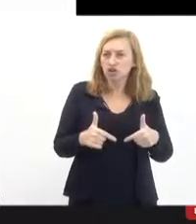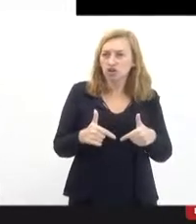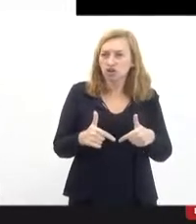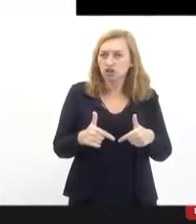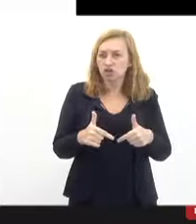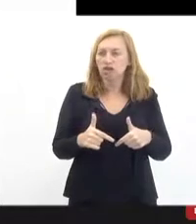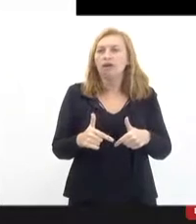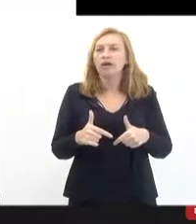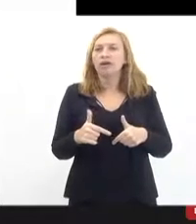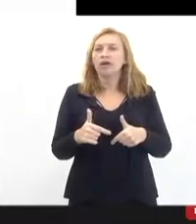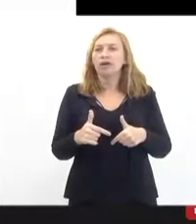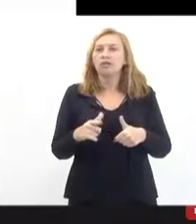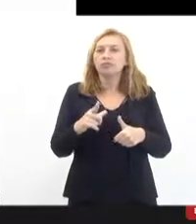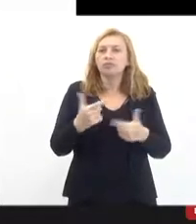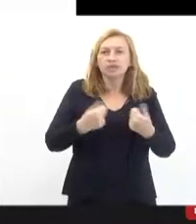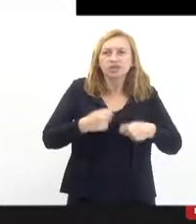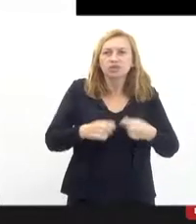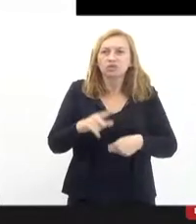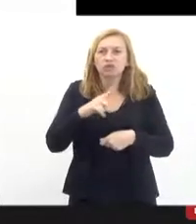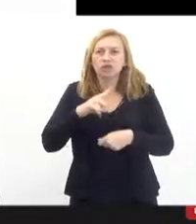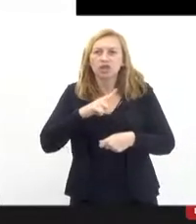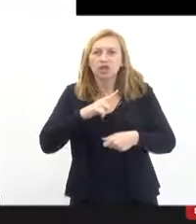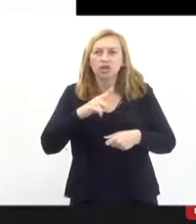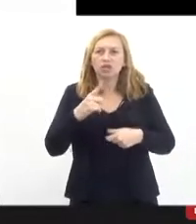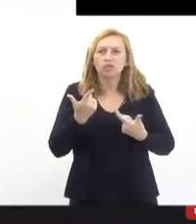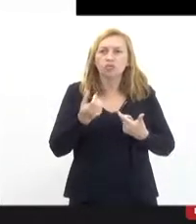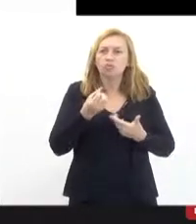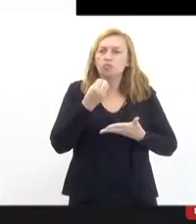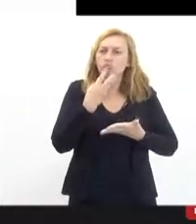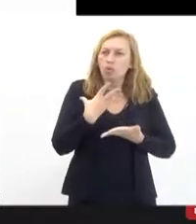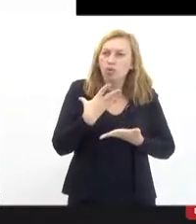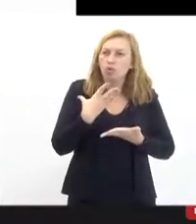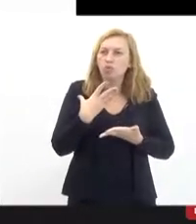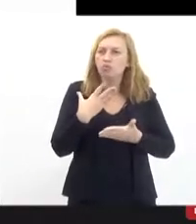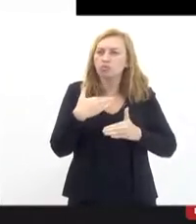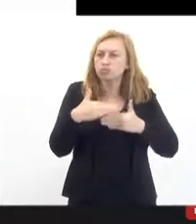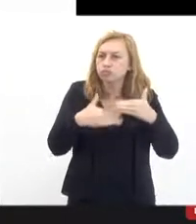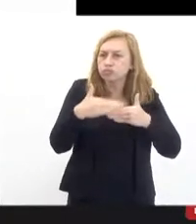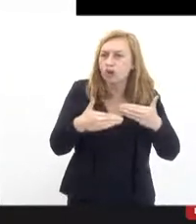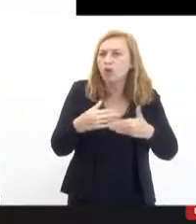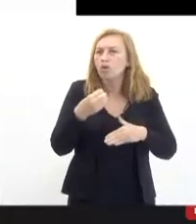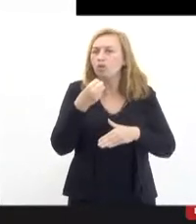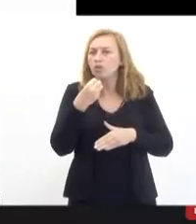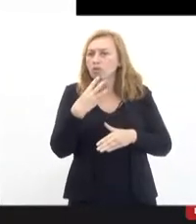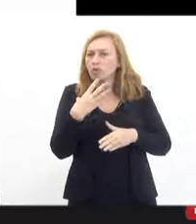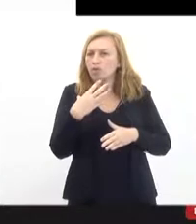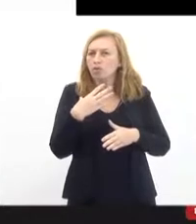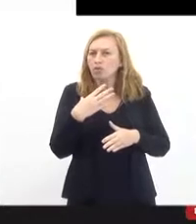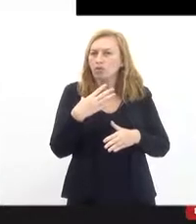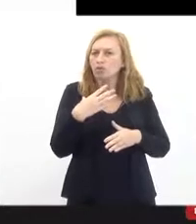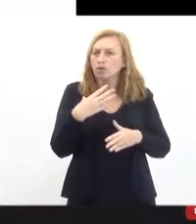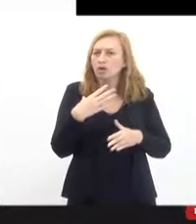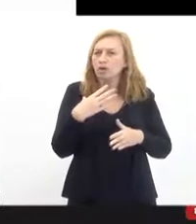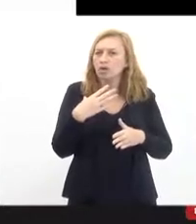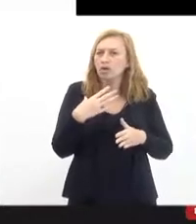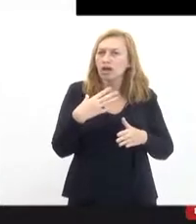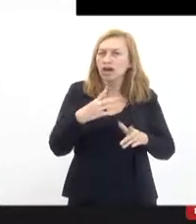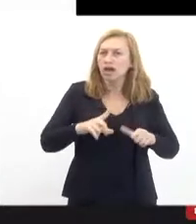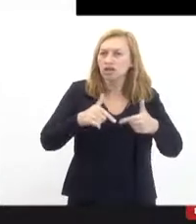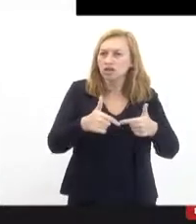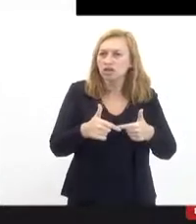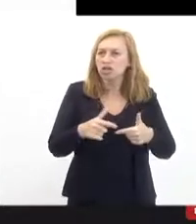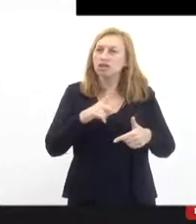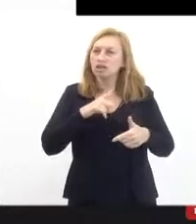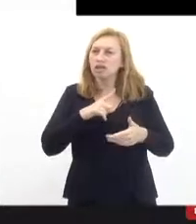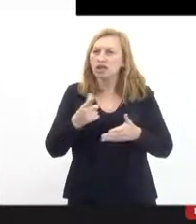né, eu tenho que ter uma boa expectativa, uma boa probabilidade de que se reverta para mim em benefício